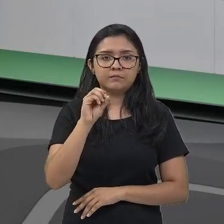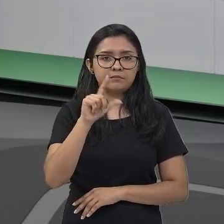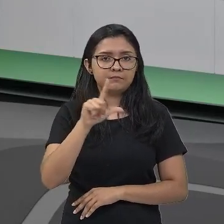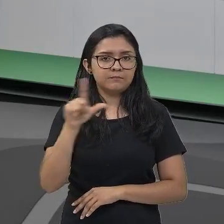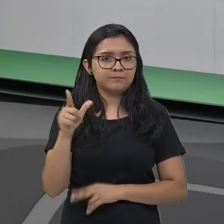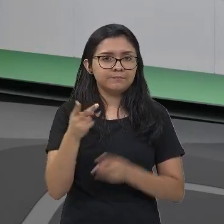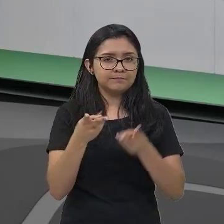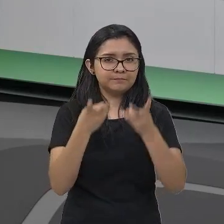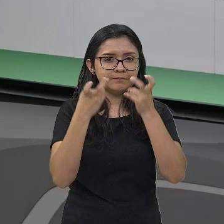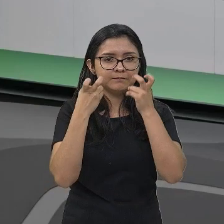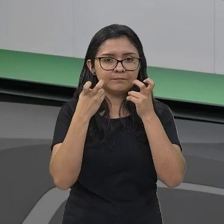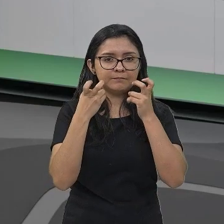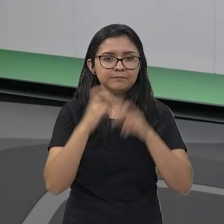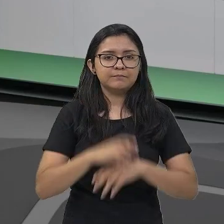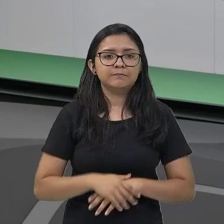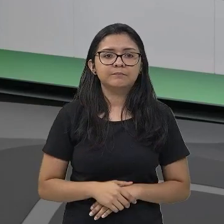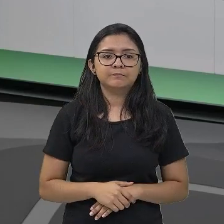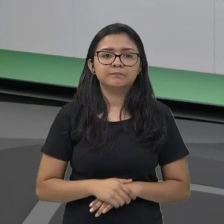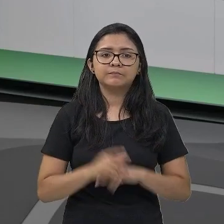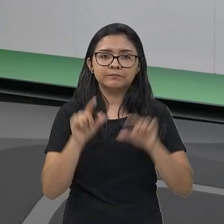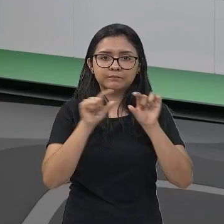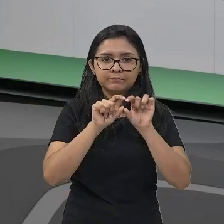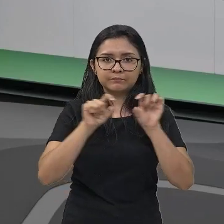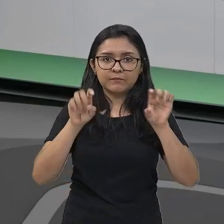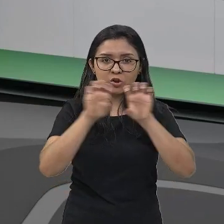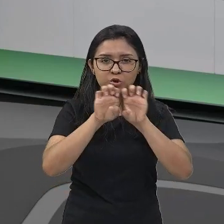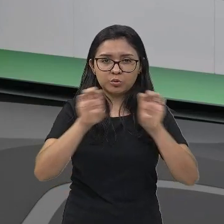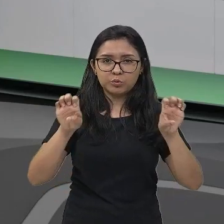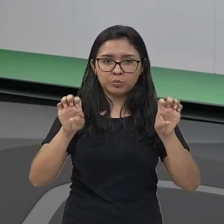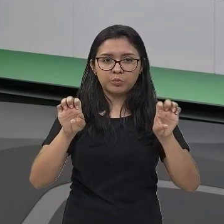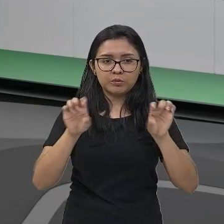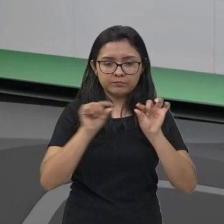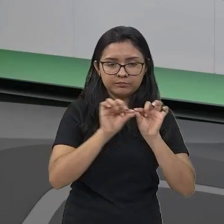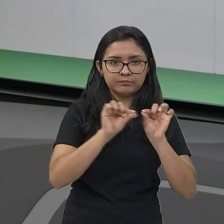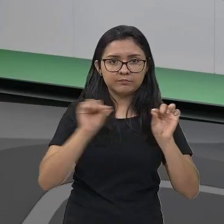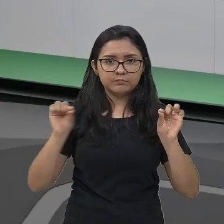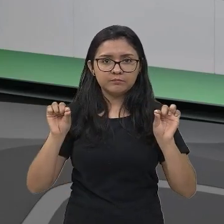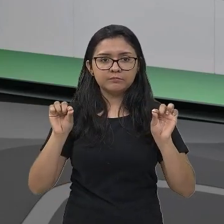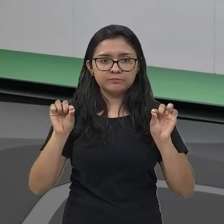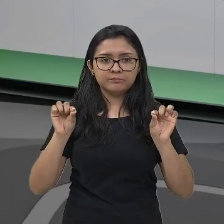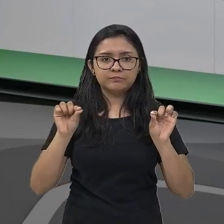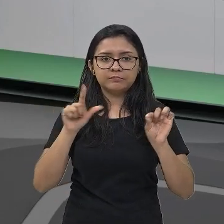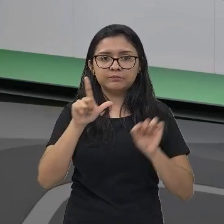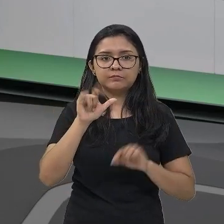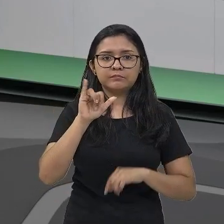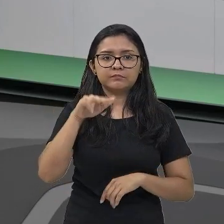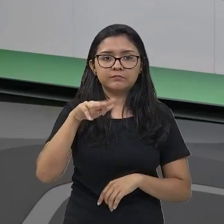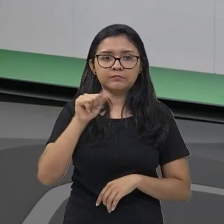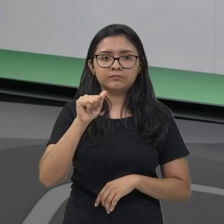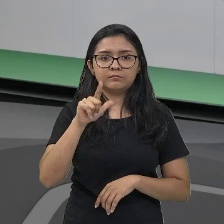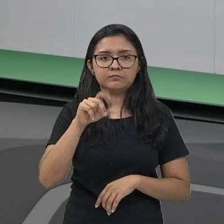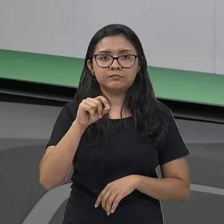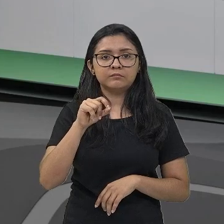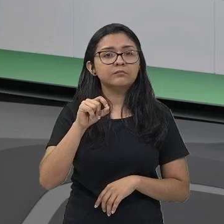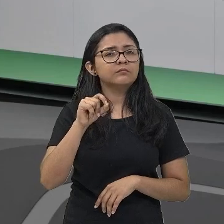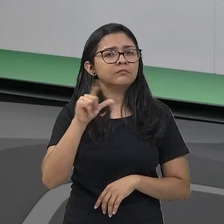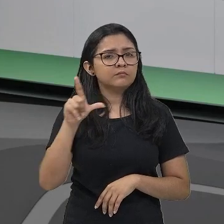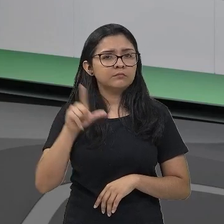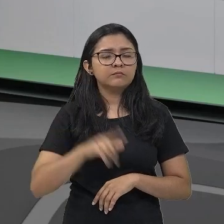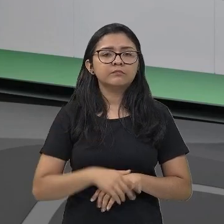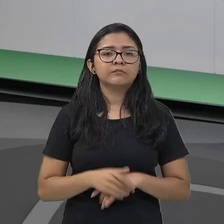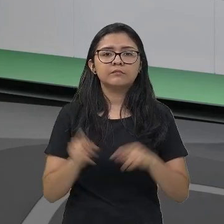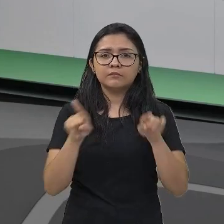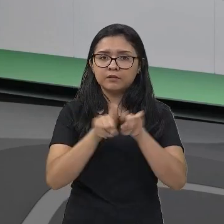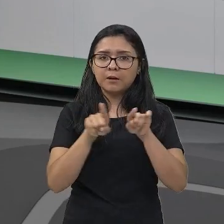aqui, né, a fórmula estrutural do linalol, que também, né, é uma